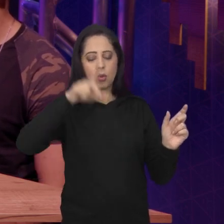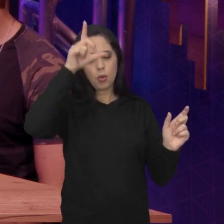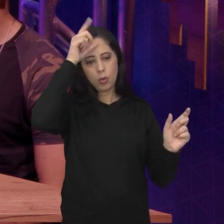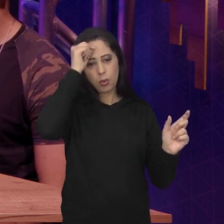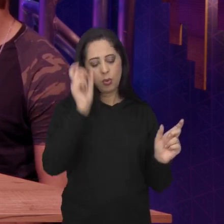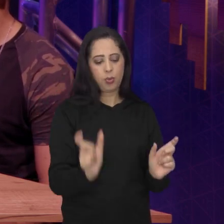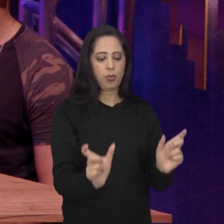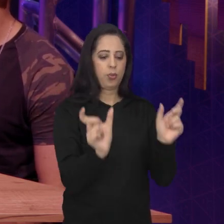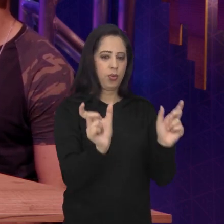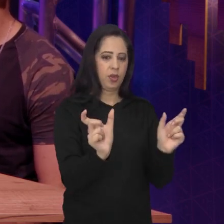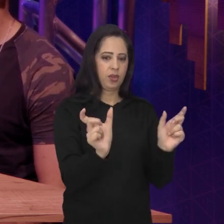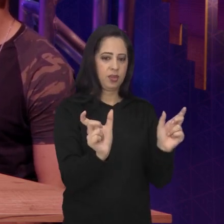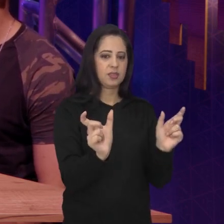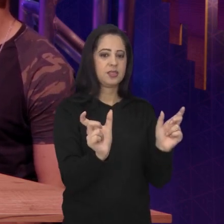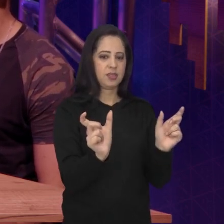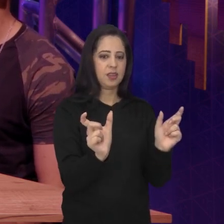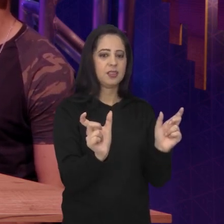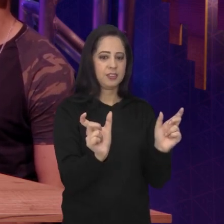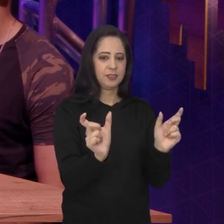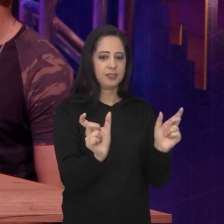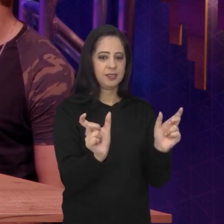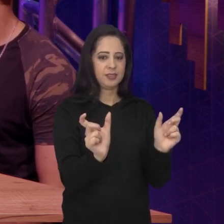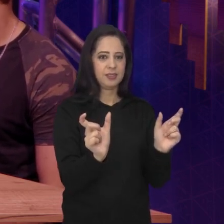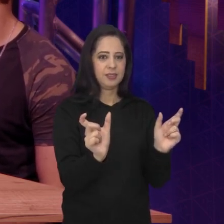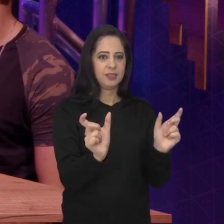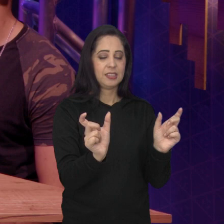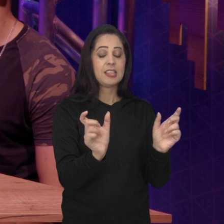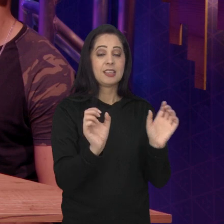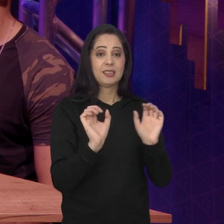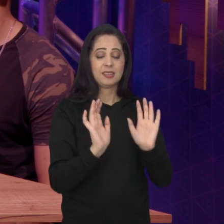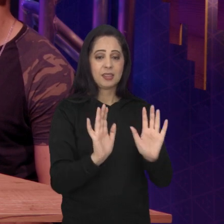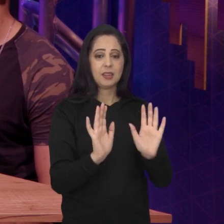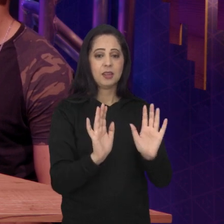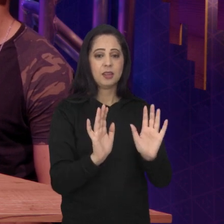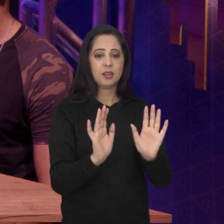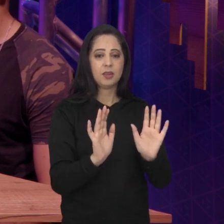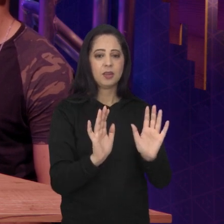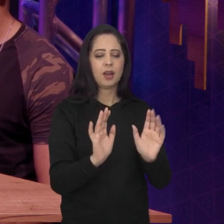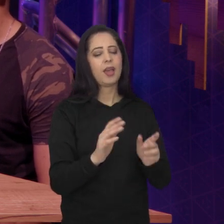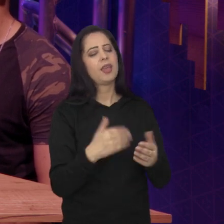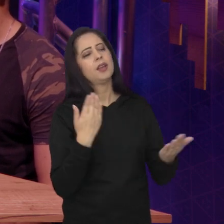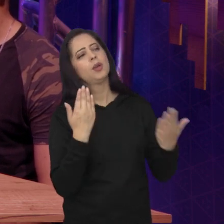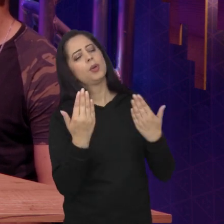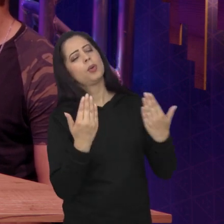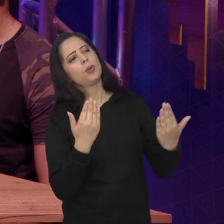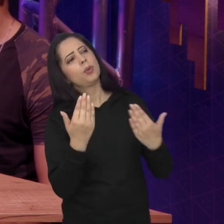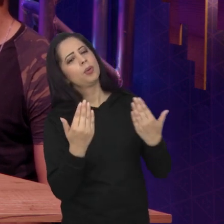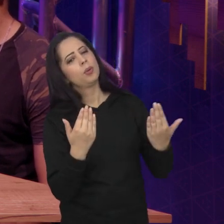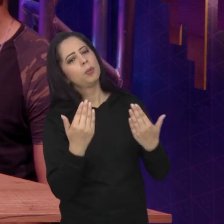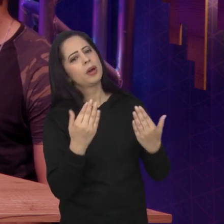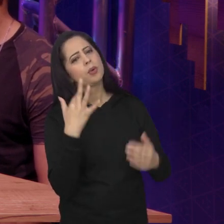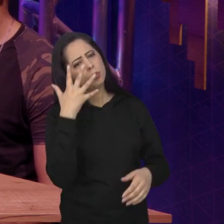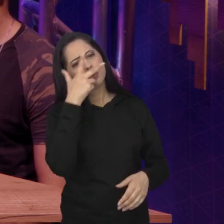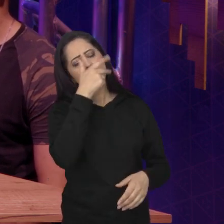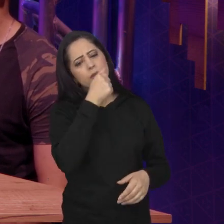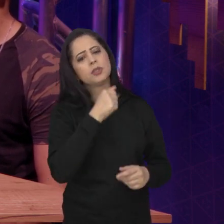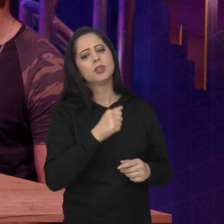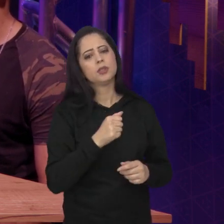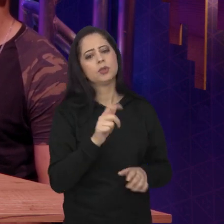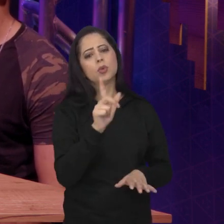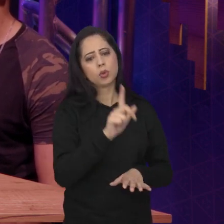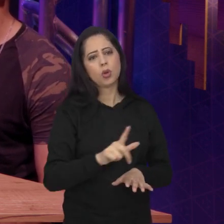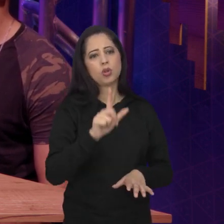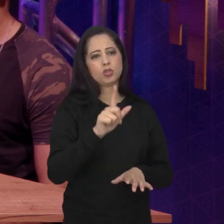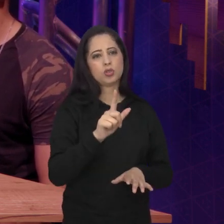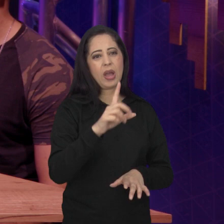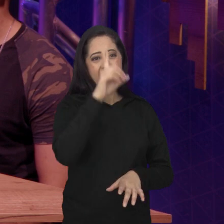tem depress, né, e tem deep rest, que seria um descanso profundo. Então ele fez uma comparação que eu achei muito